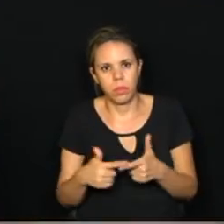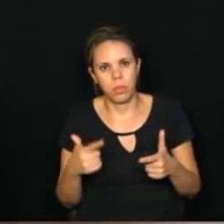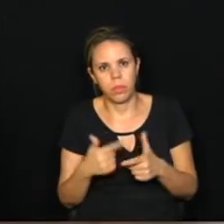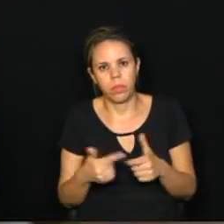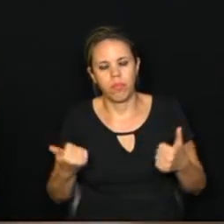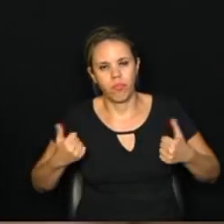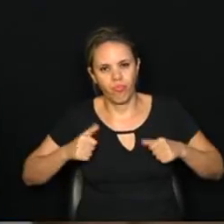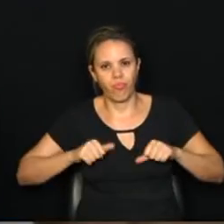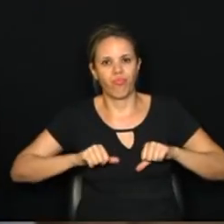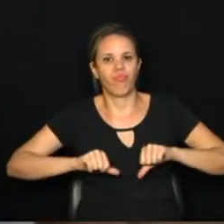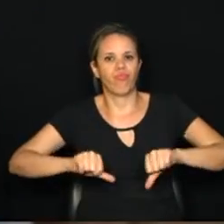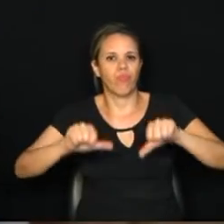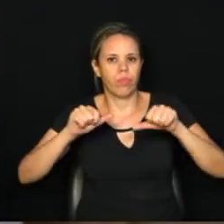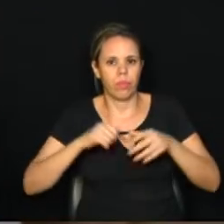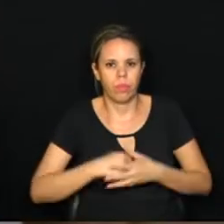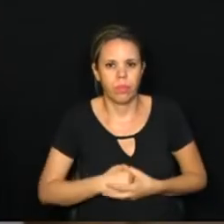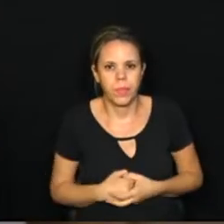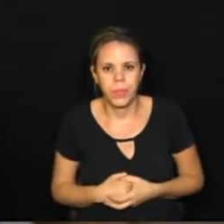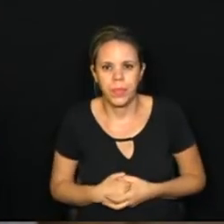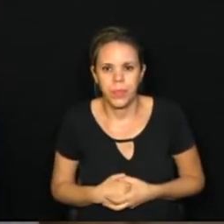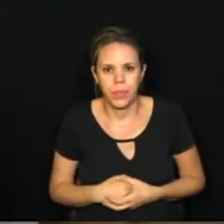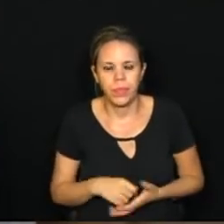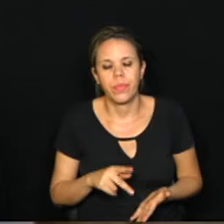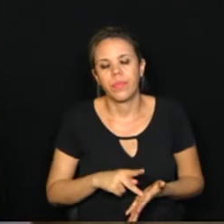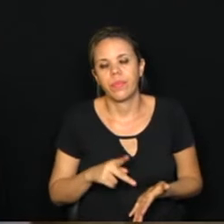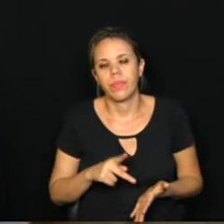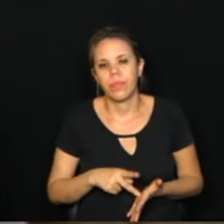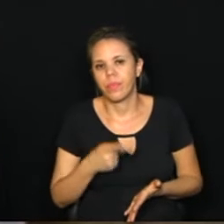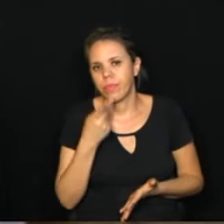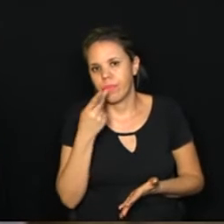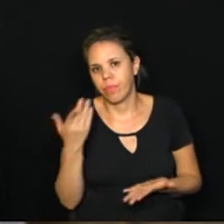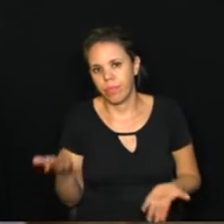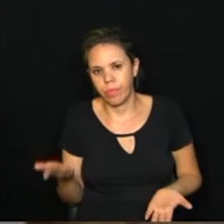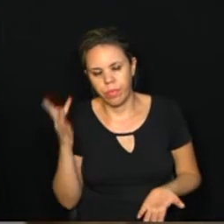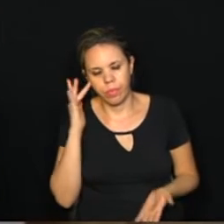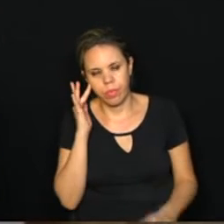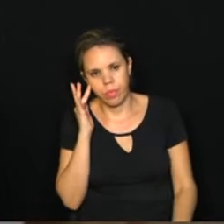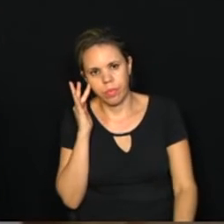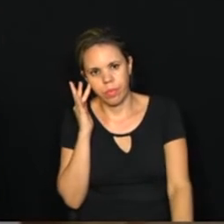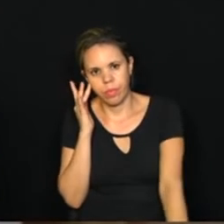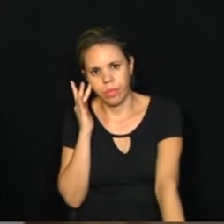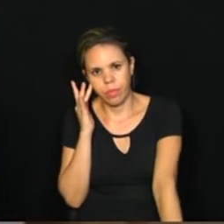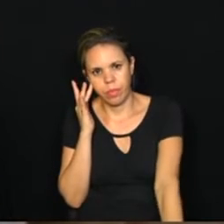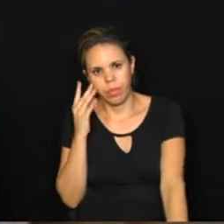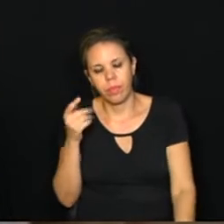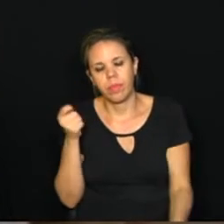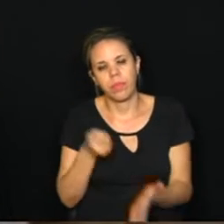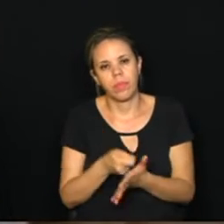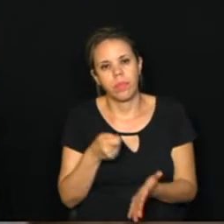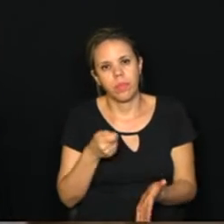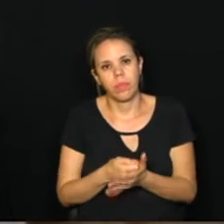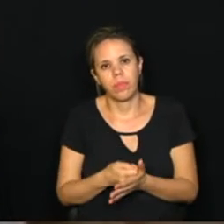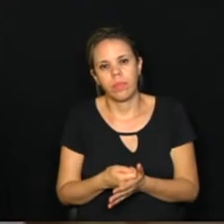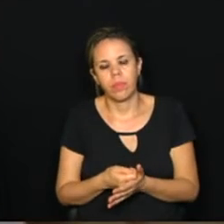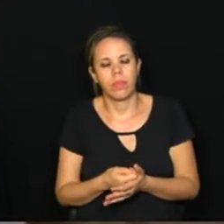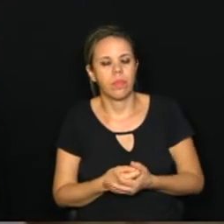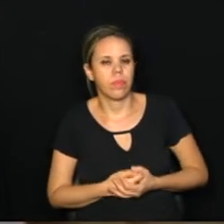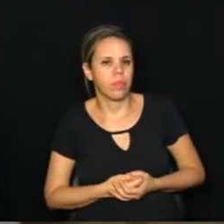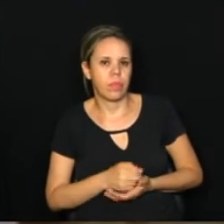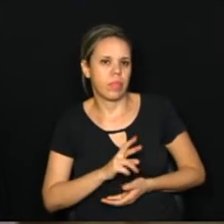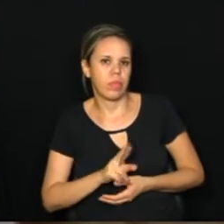se colocando. E aí, na verdade, essa crise, eu acho que ela exige, e aí não é